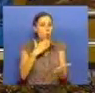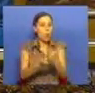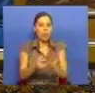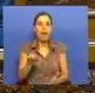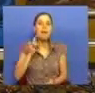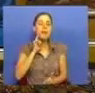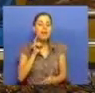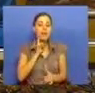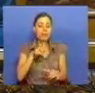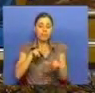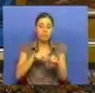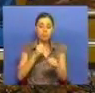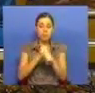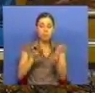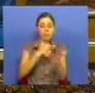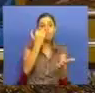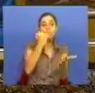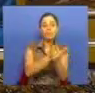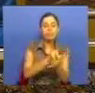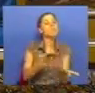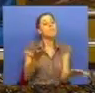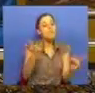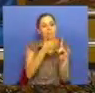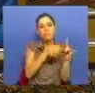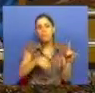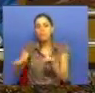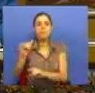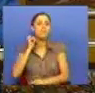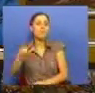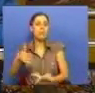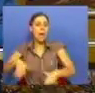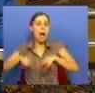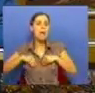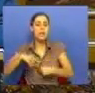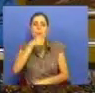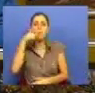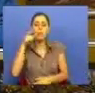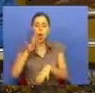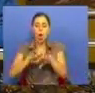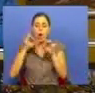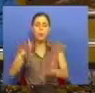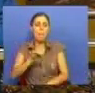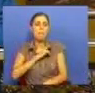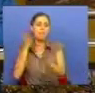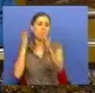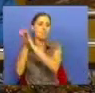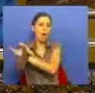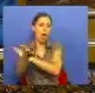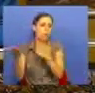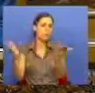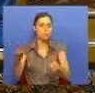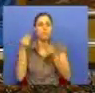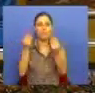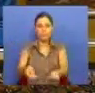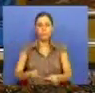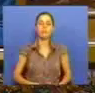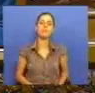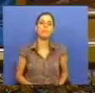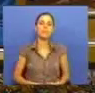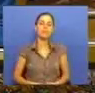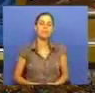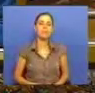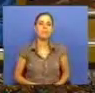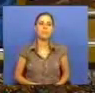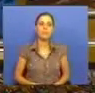garantir uma vaga na administração pública, recorreram e aceitaram as promessas que hospitais privados lhes apresentaram.